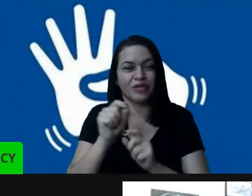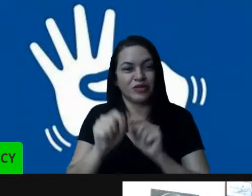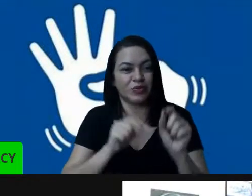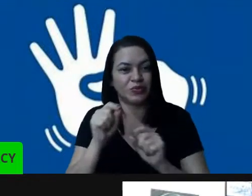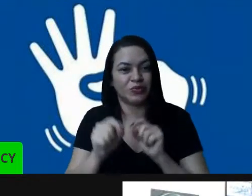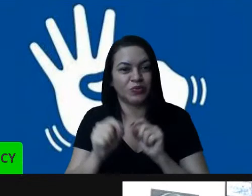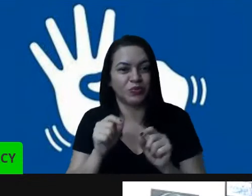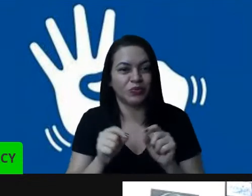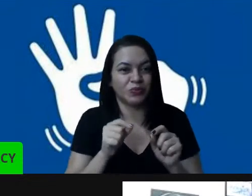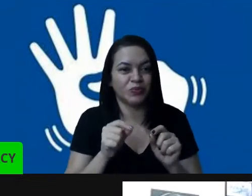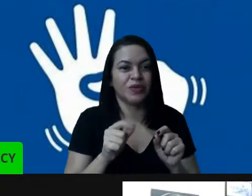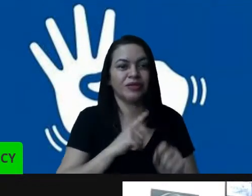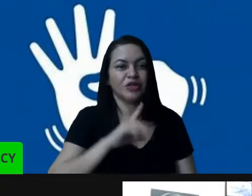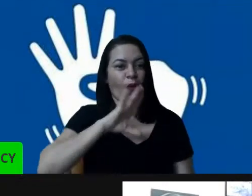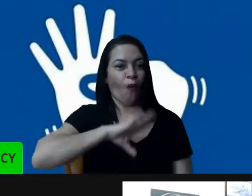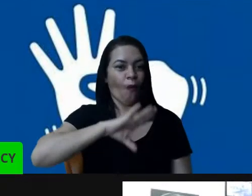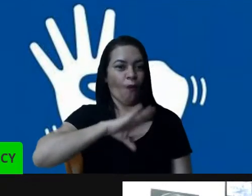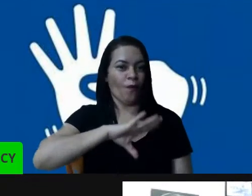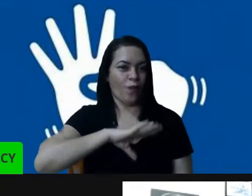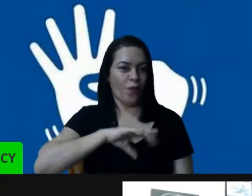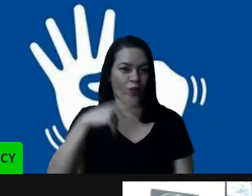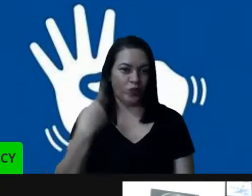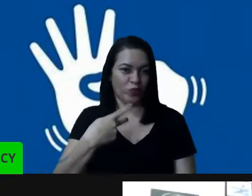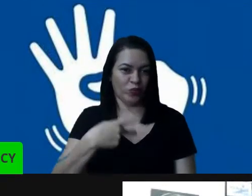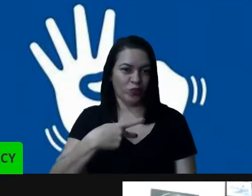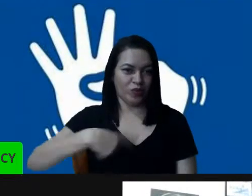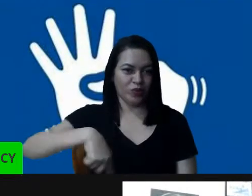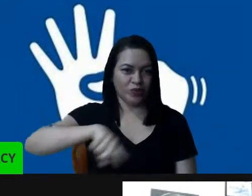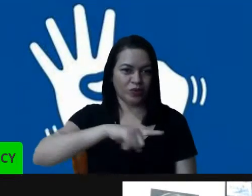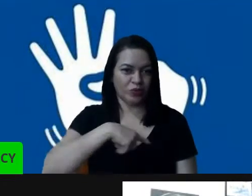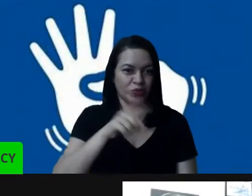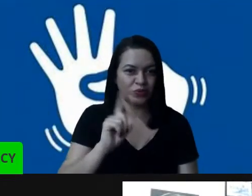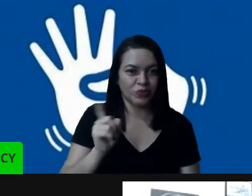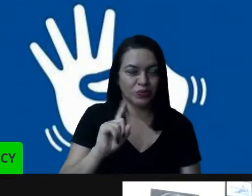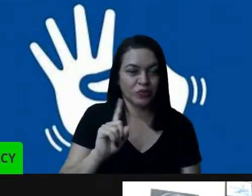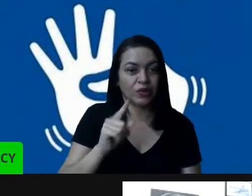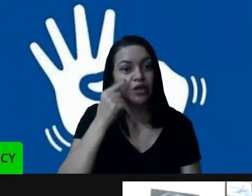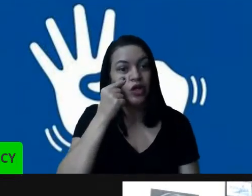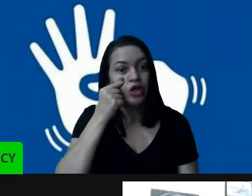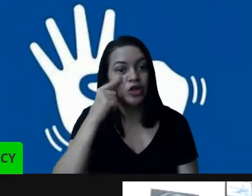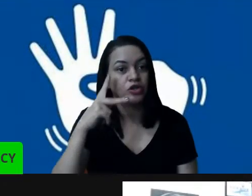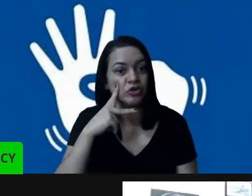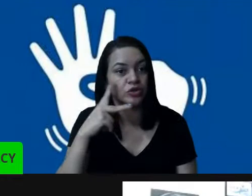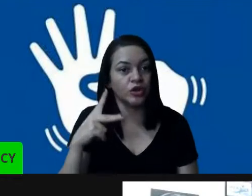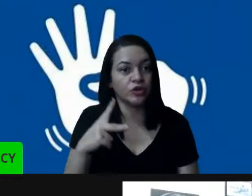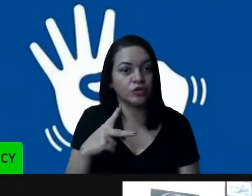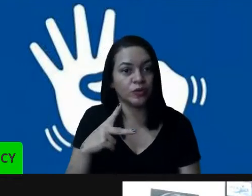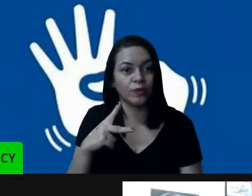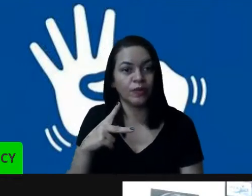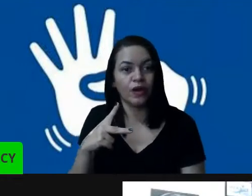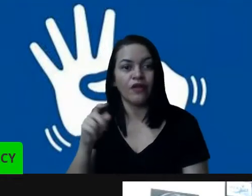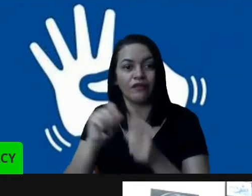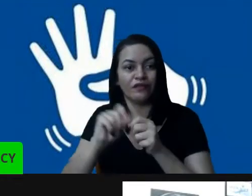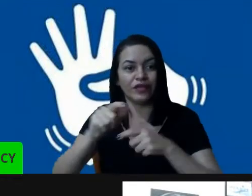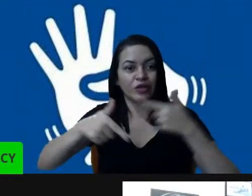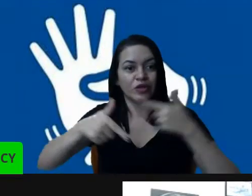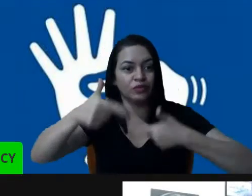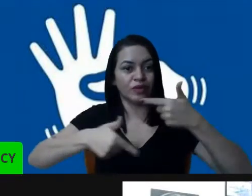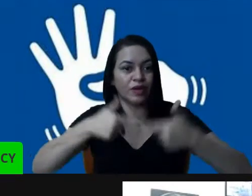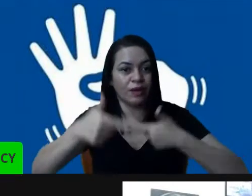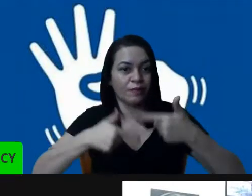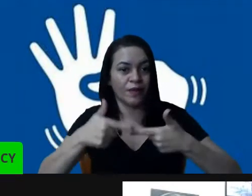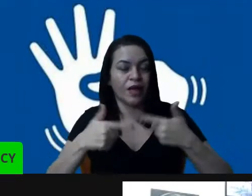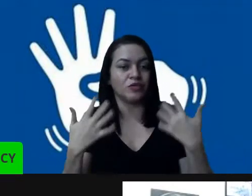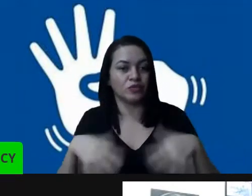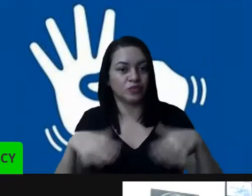de português, o nosso português, né? E já se o Paulo faz um trabalho brilhante aí, que é